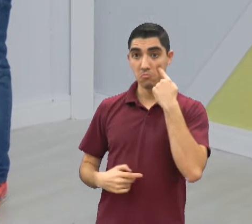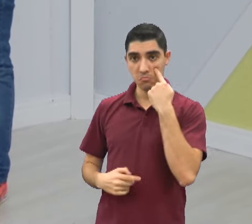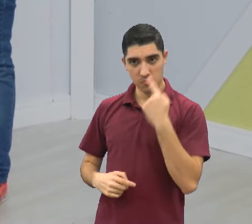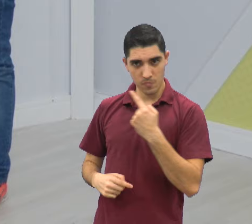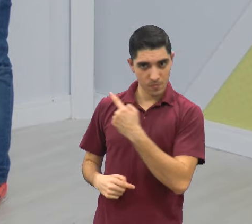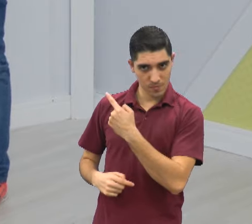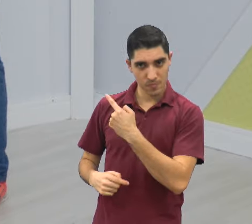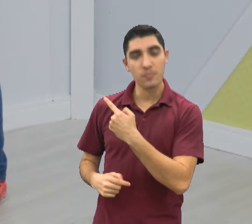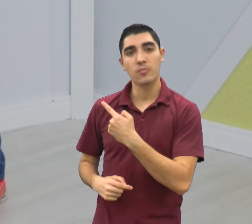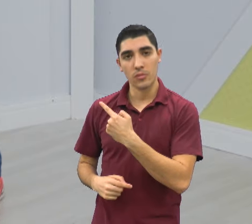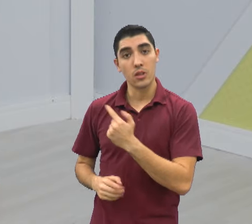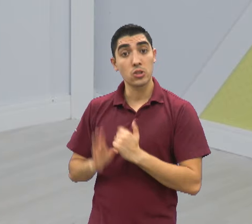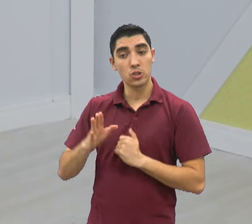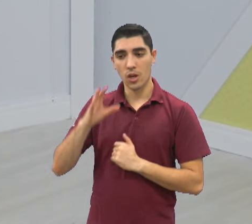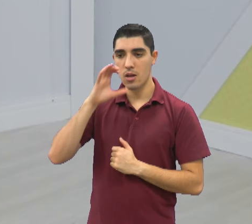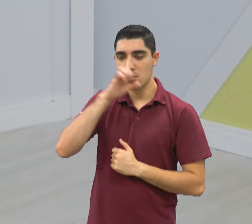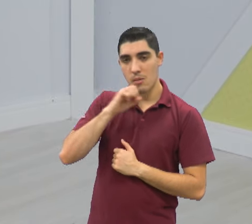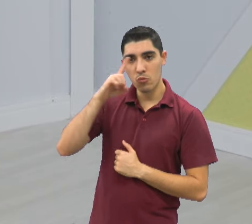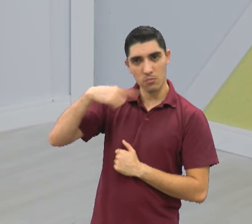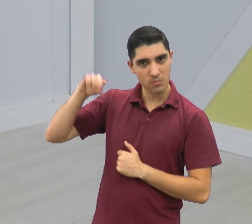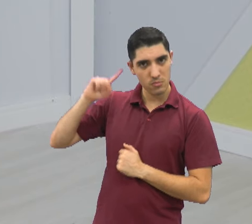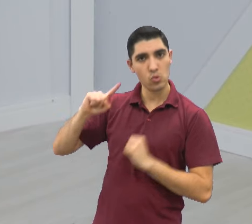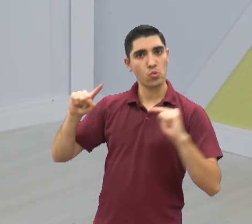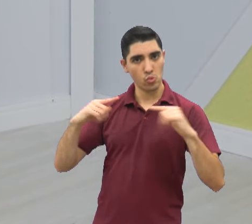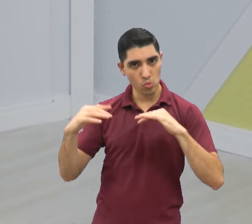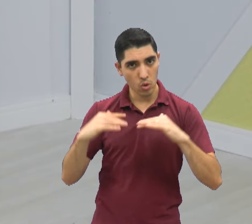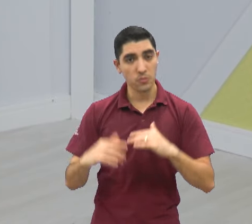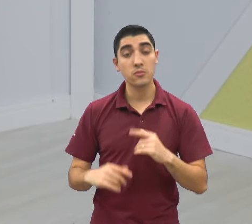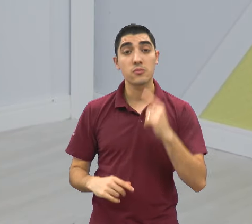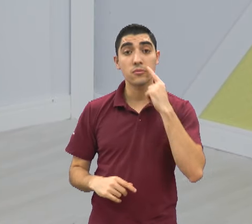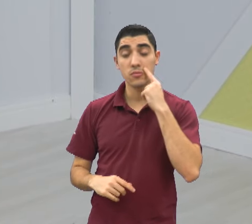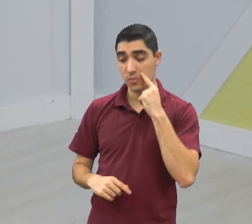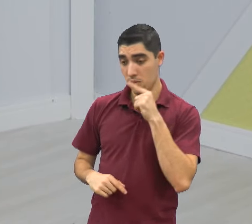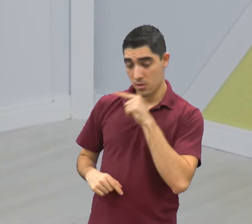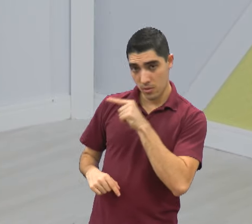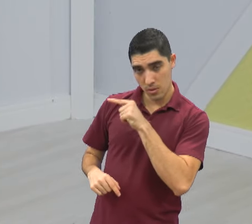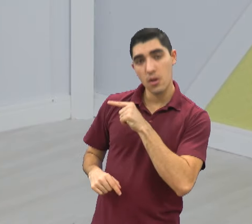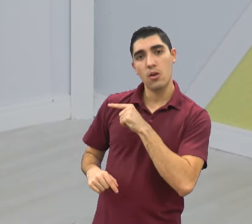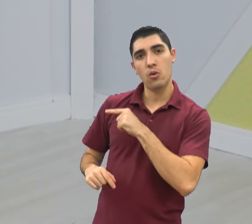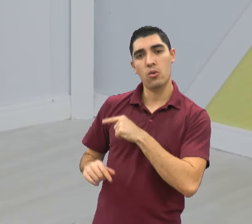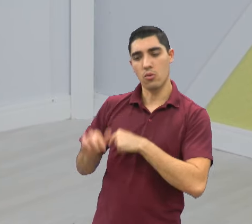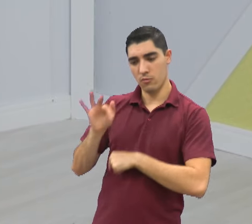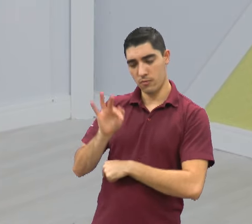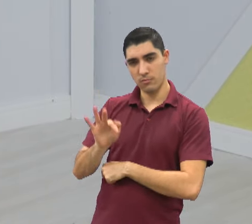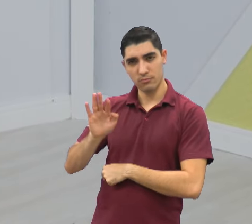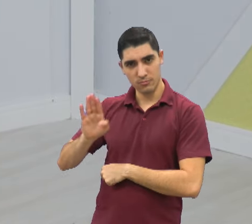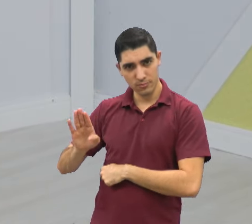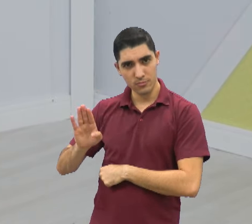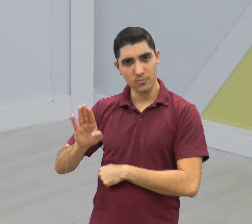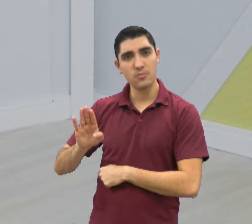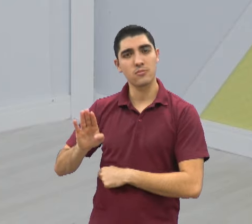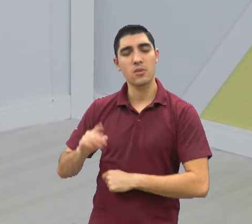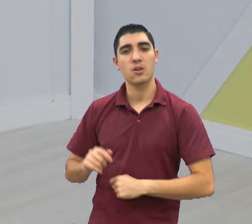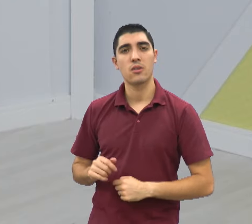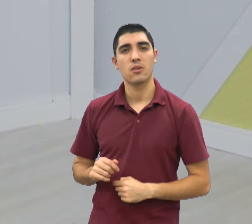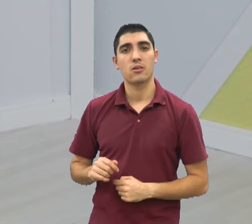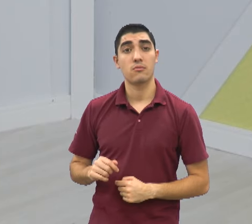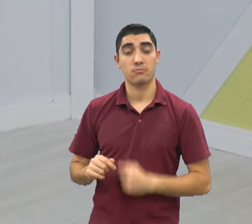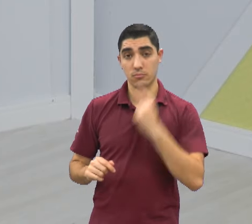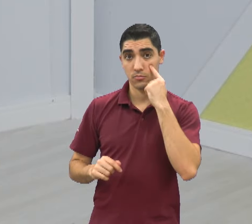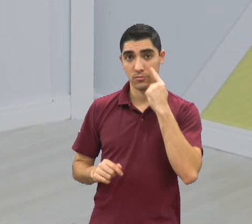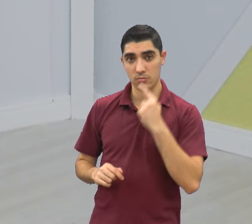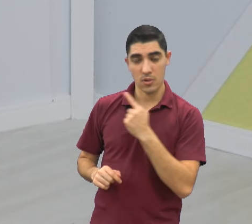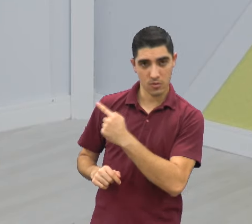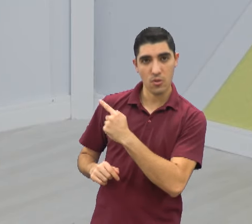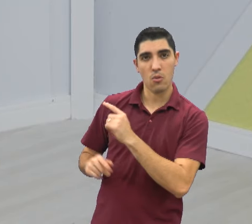porque já teve jogo neste final de semana. Olha só, o Carlos Barbosa garantiu aí a sua classificação. Dá um jogo de volta aqui, hein? A classificação, o Carlos Barbosa